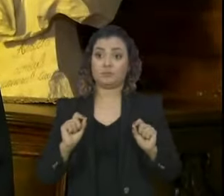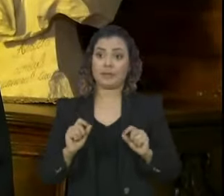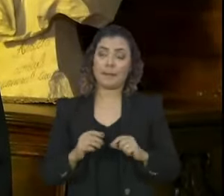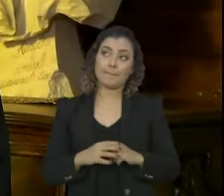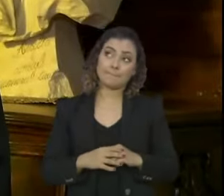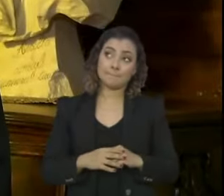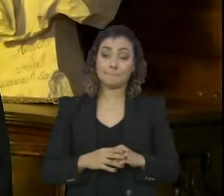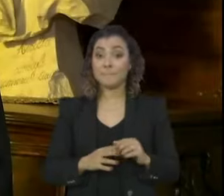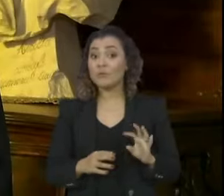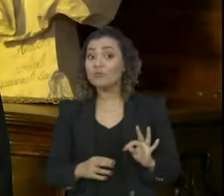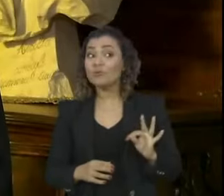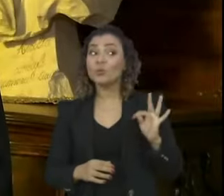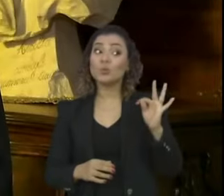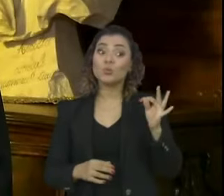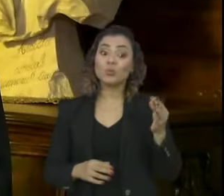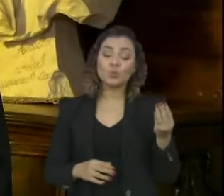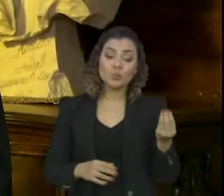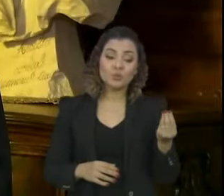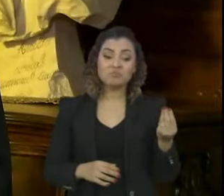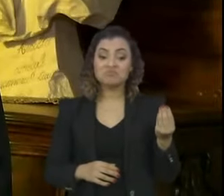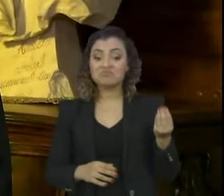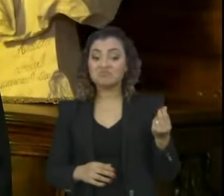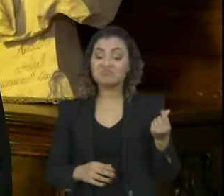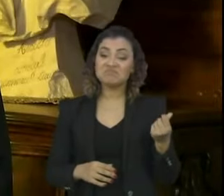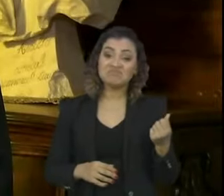no futuro conclave